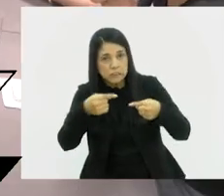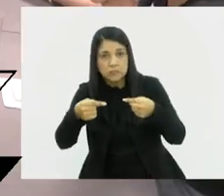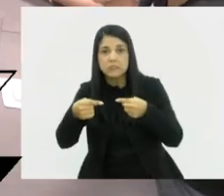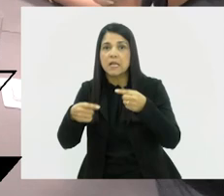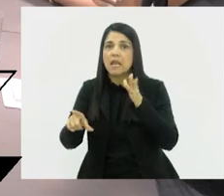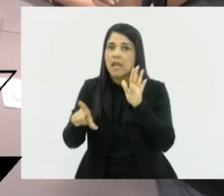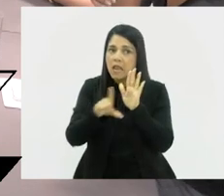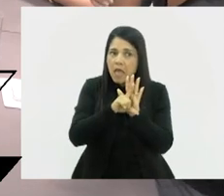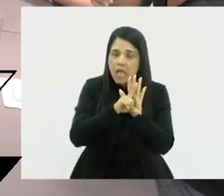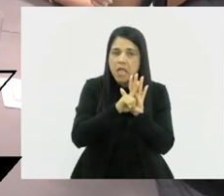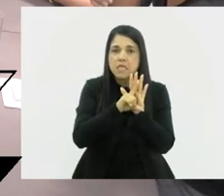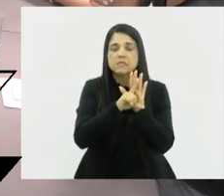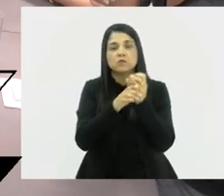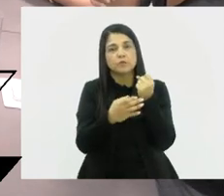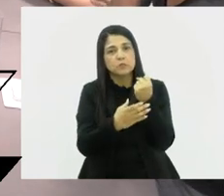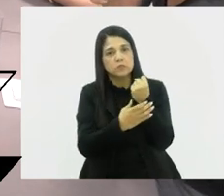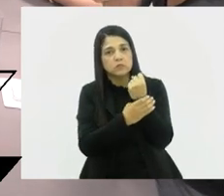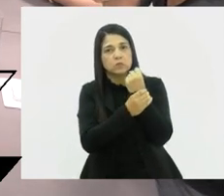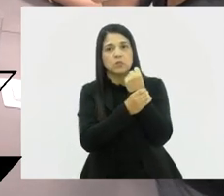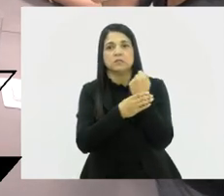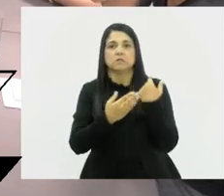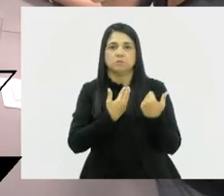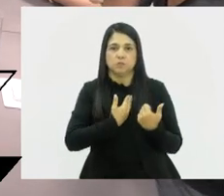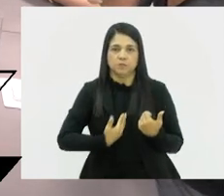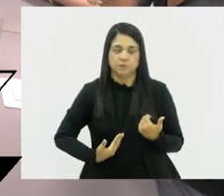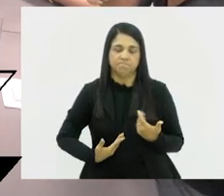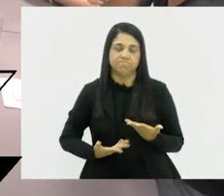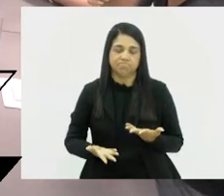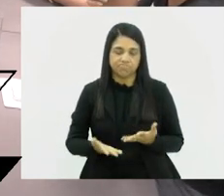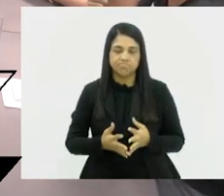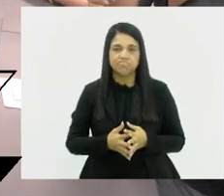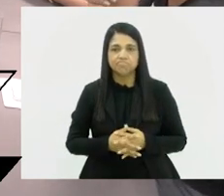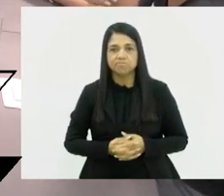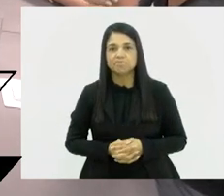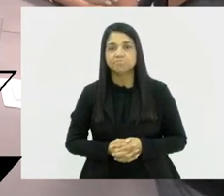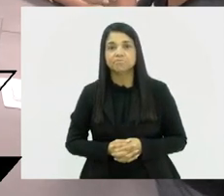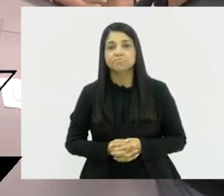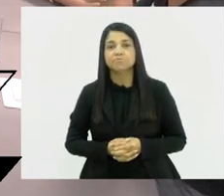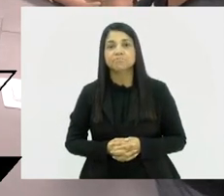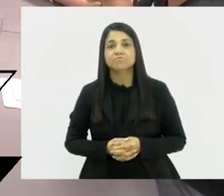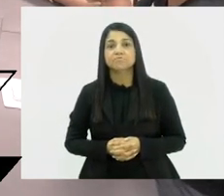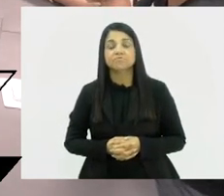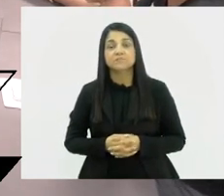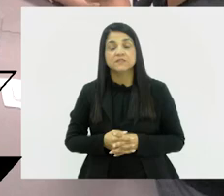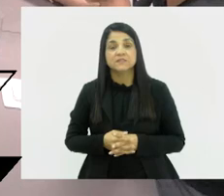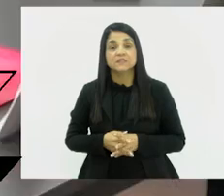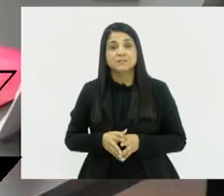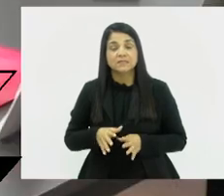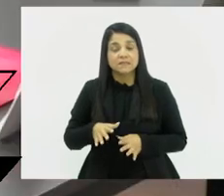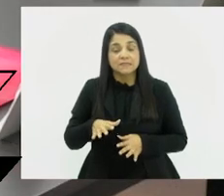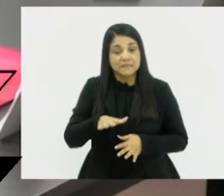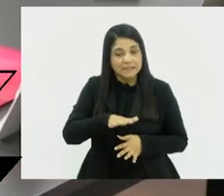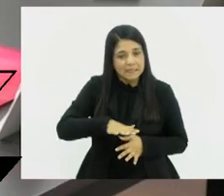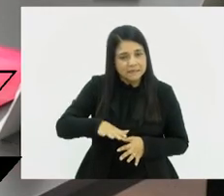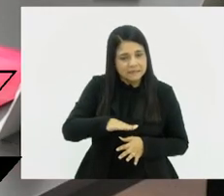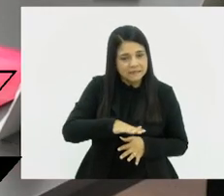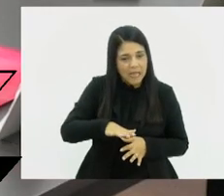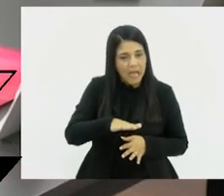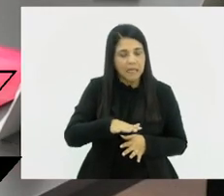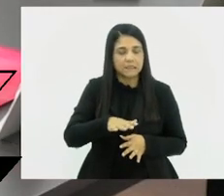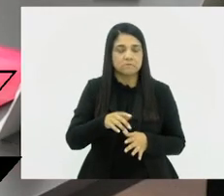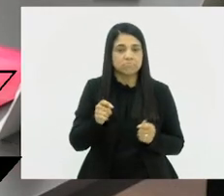leis sobre segurança pública, etc., etc. Então, mas a gente está dizendo, pelo menos naquelas áreas onde a gente pode